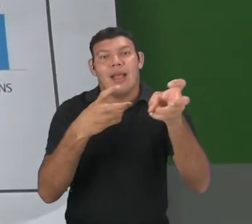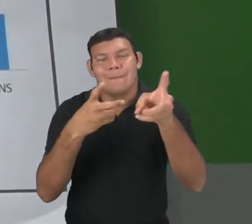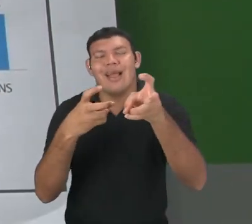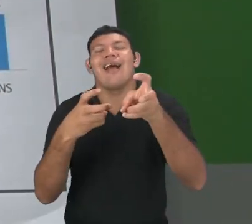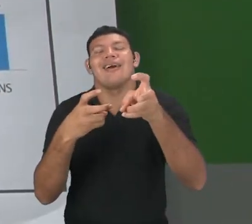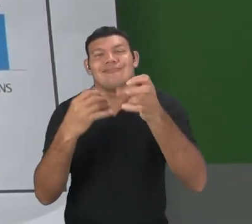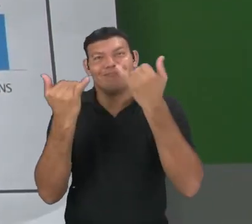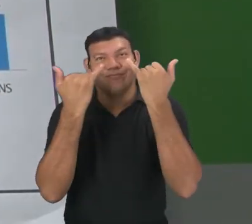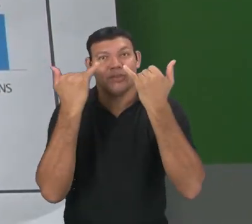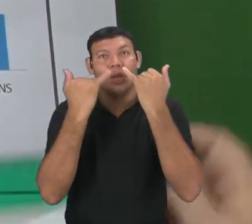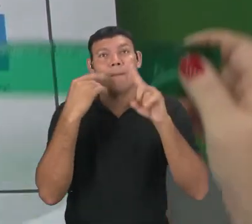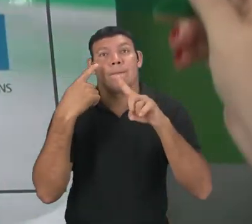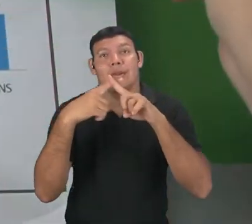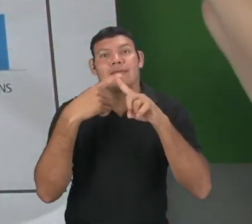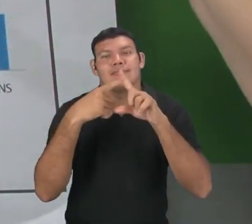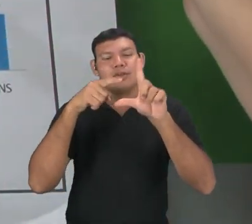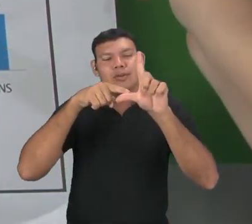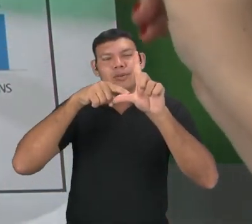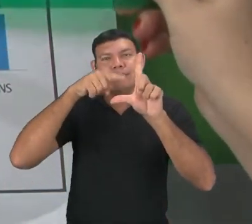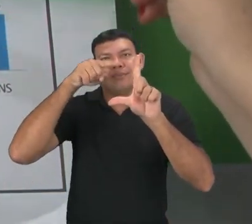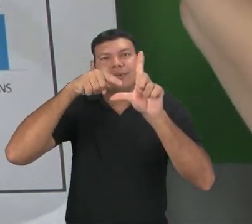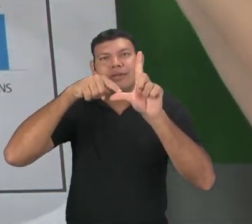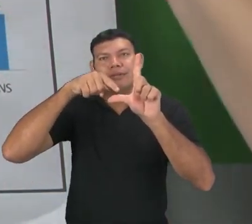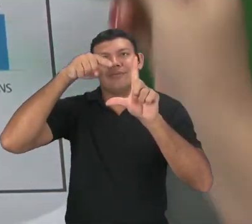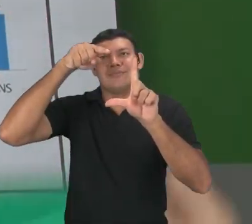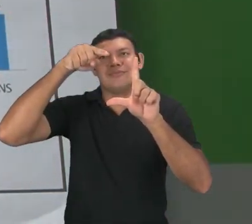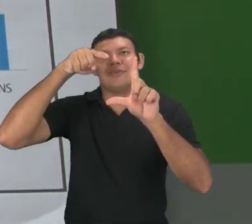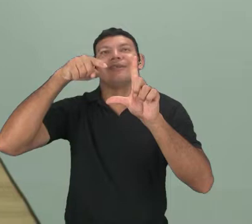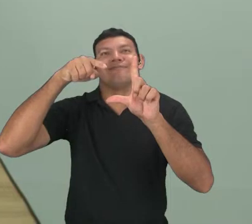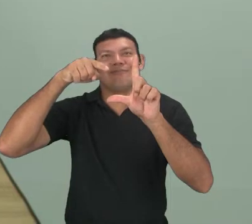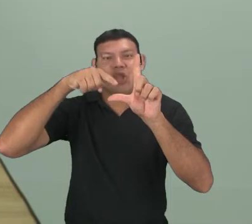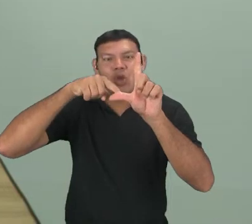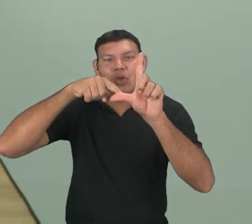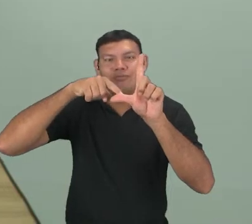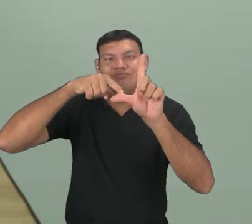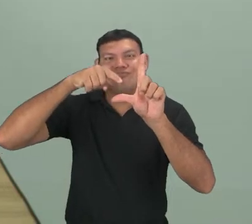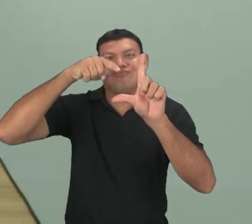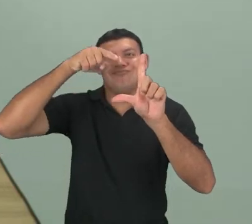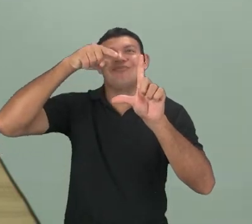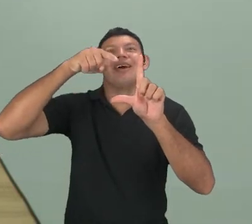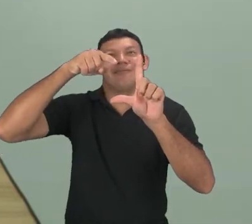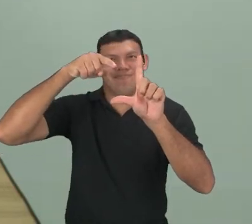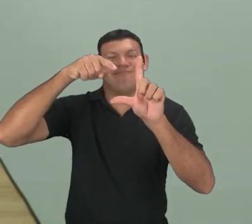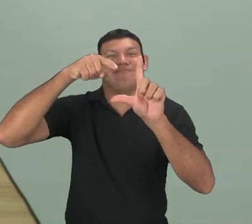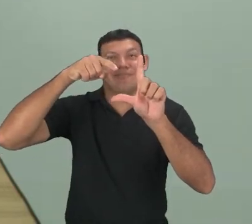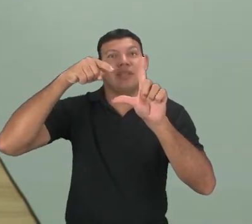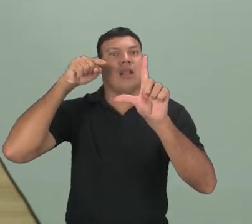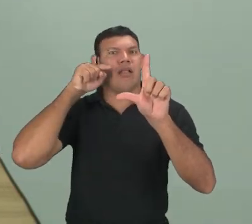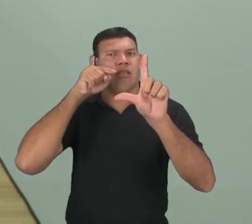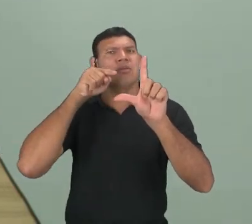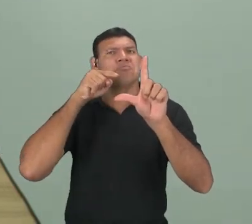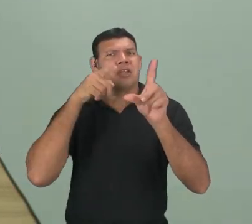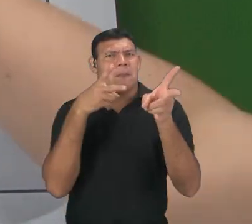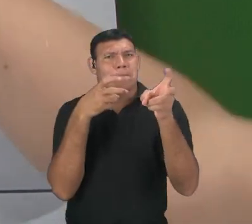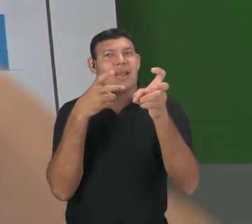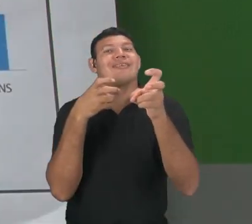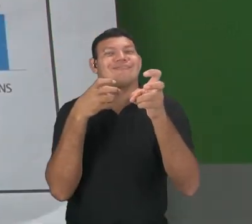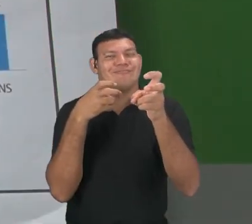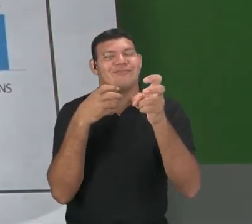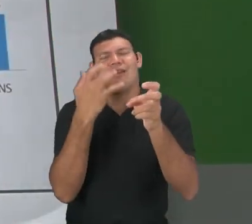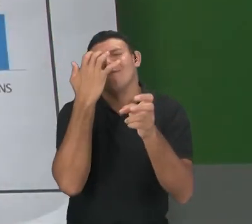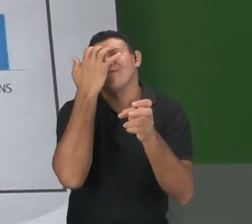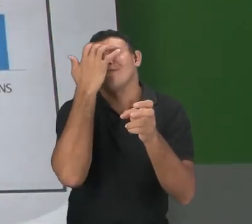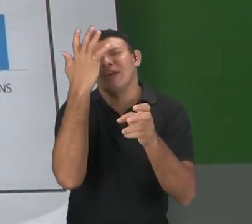a informação, porque a coluna, ela te dá esse suporte, ela está maior, né? Então, a gente